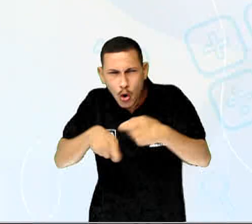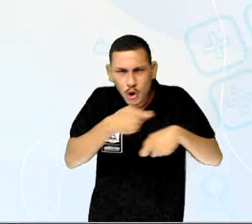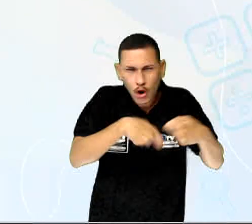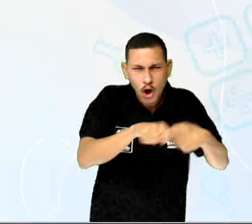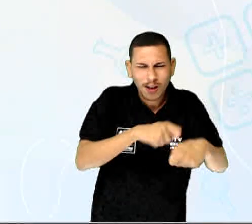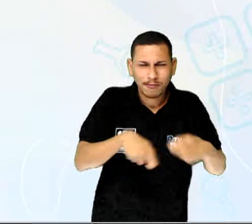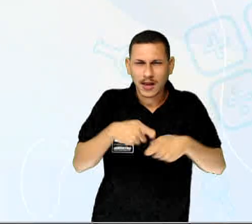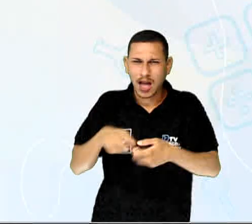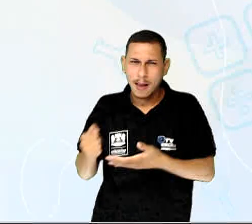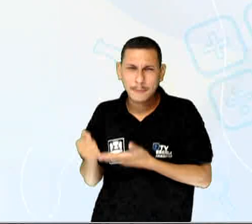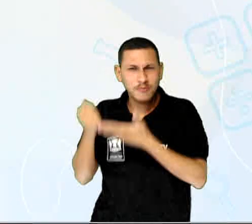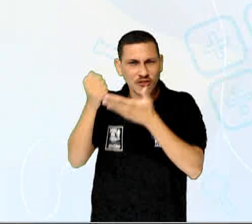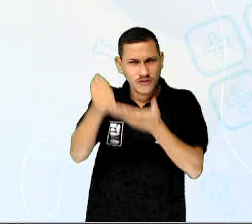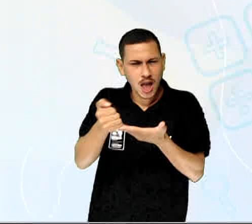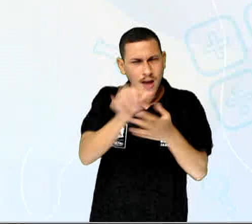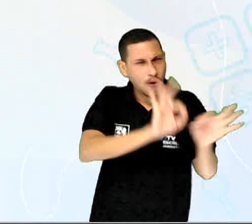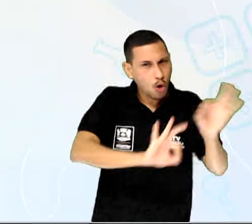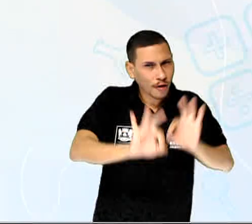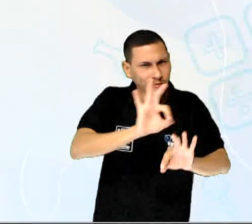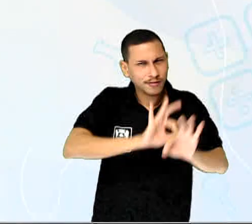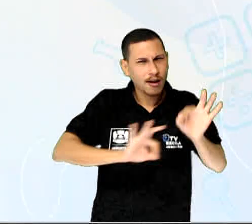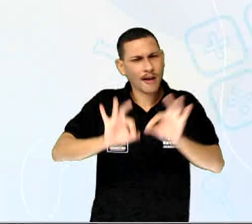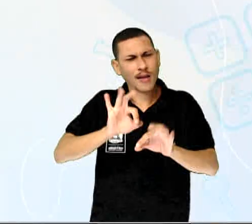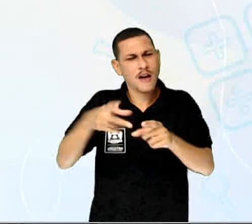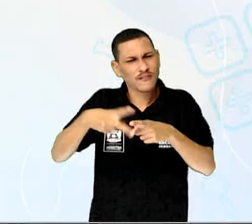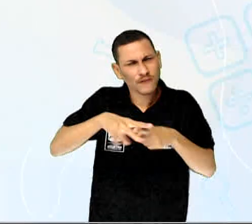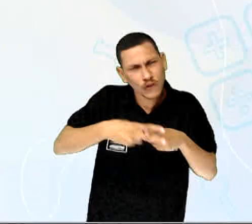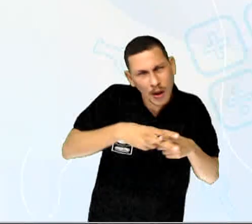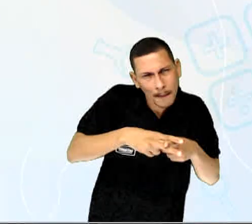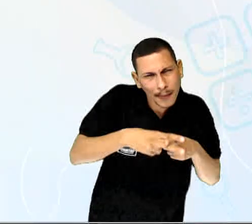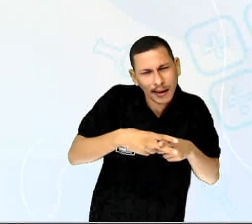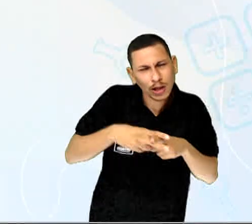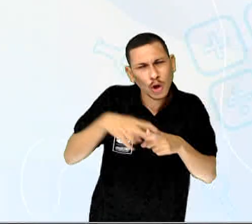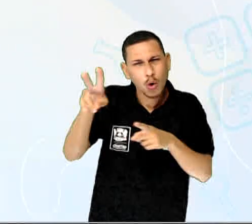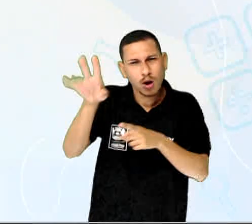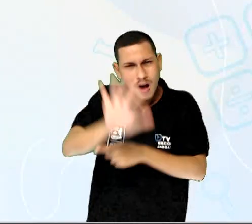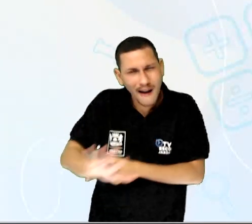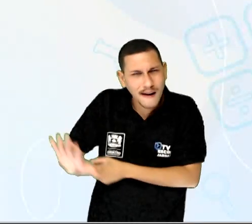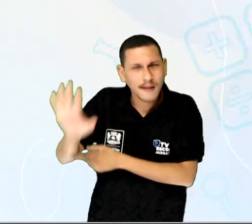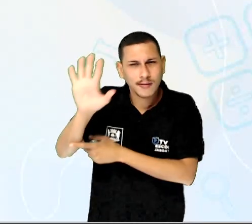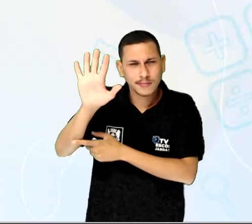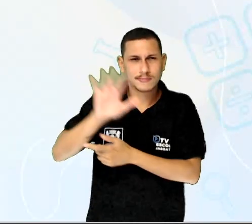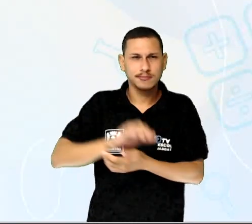promover o bom e organizado funcionamento da rede.